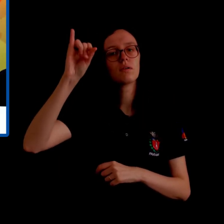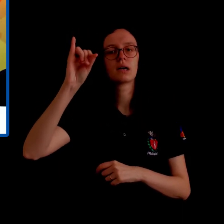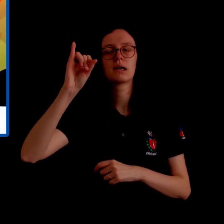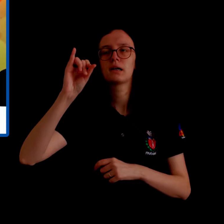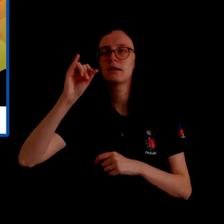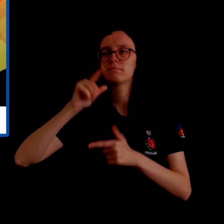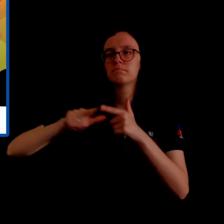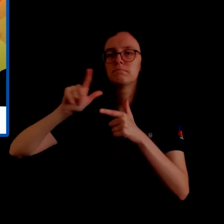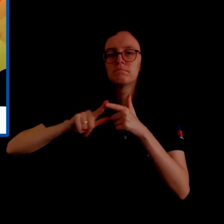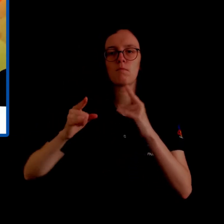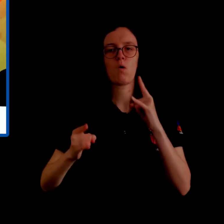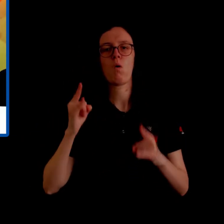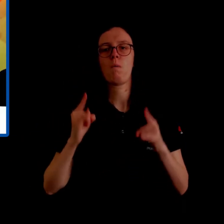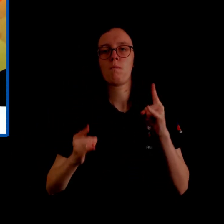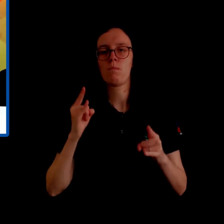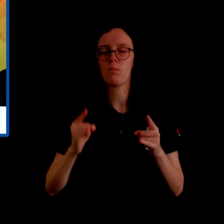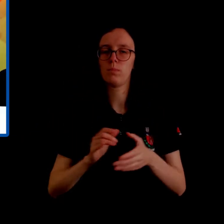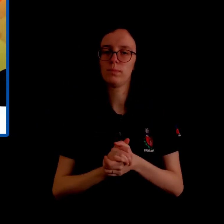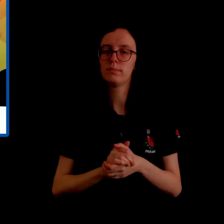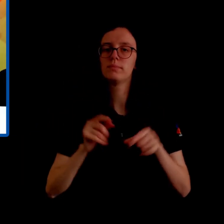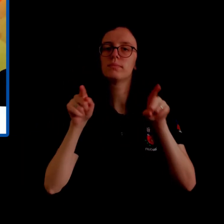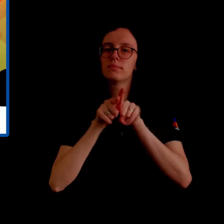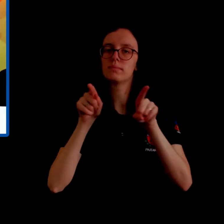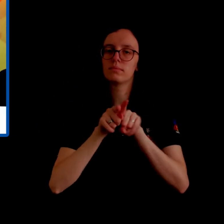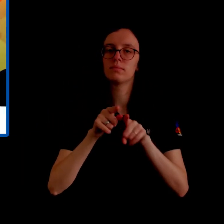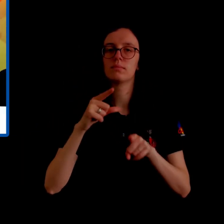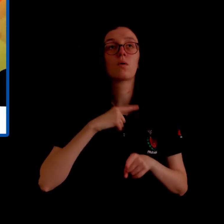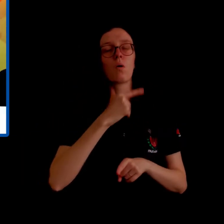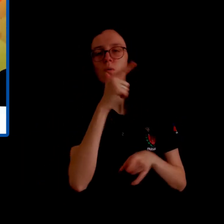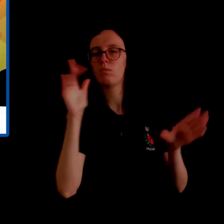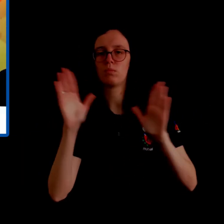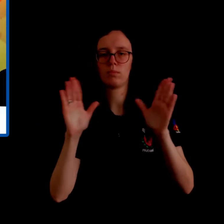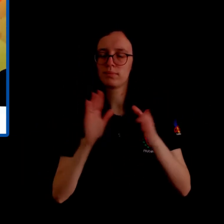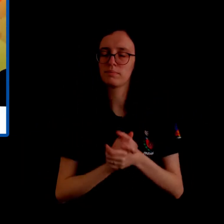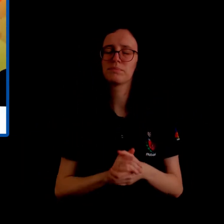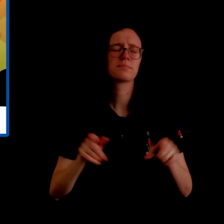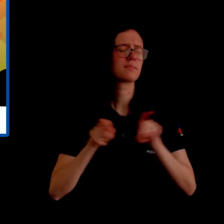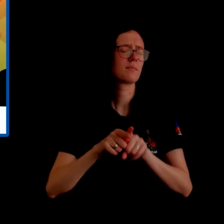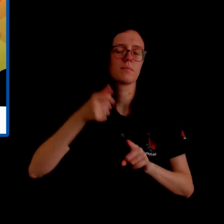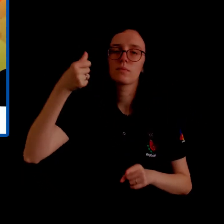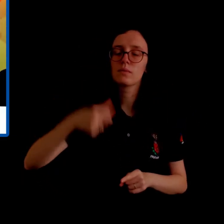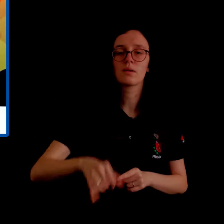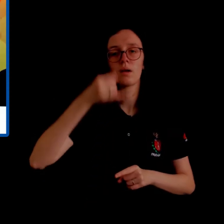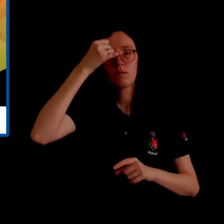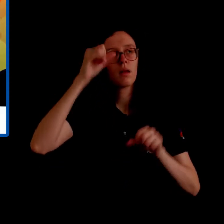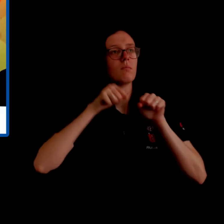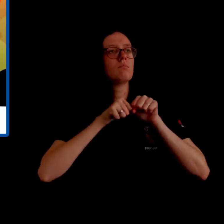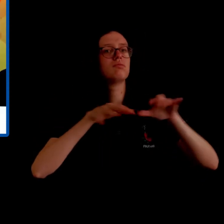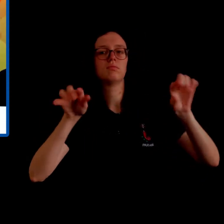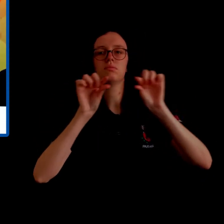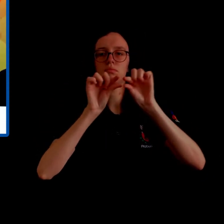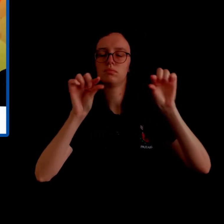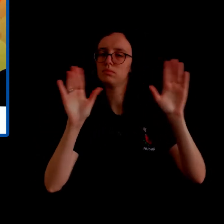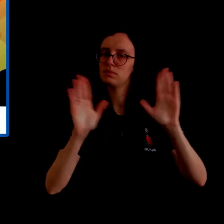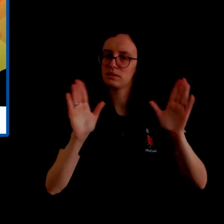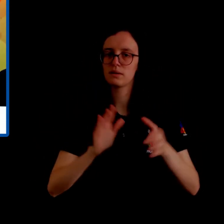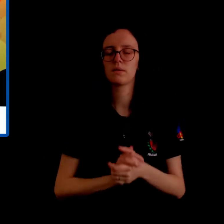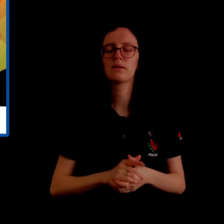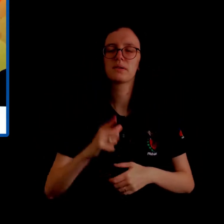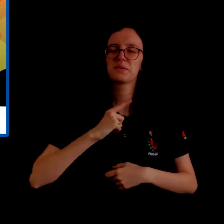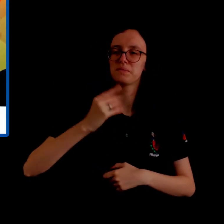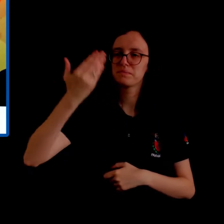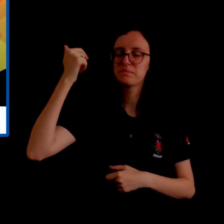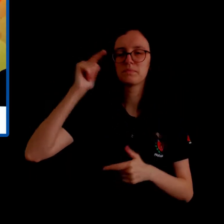nos robôs, tá? E muito menos com outro e-mail. E muito menos espalhar o código da turma, tá? Teve um